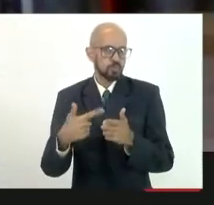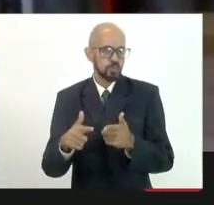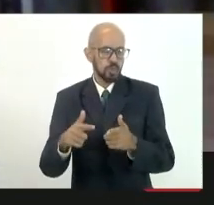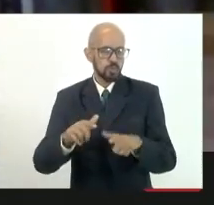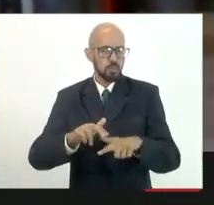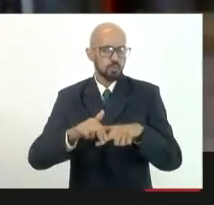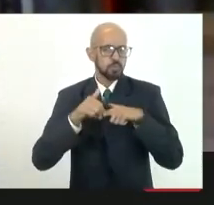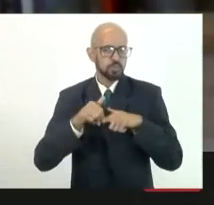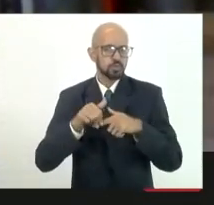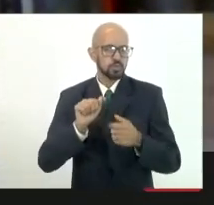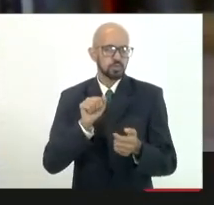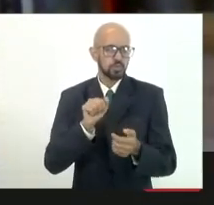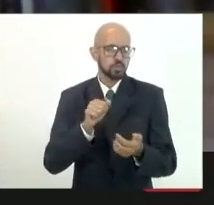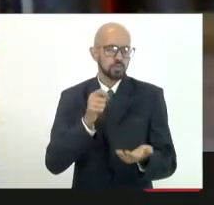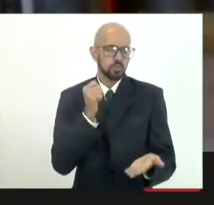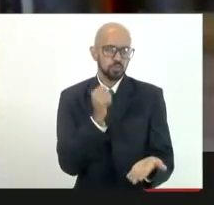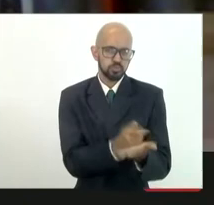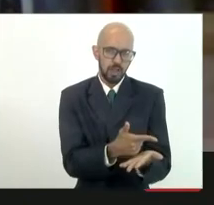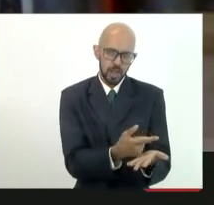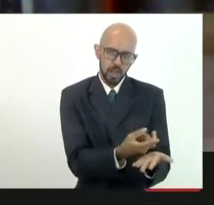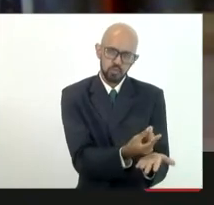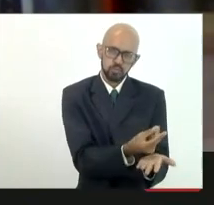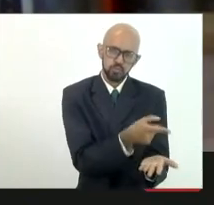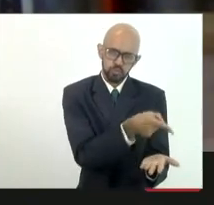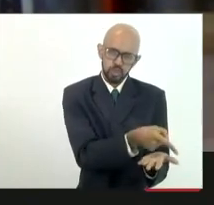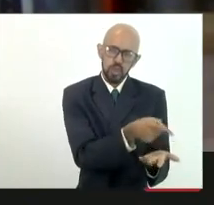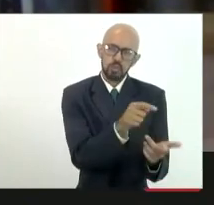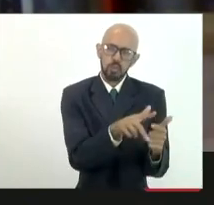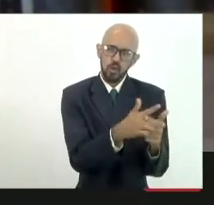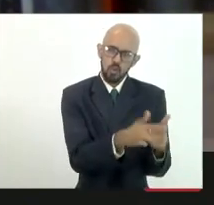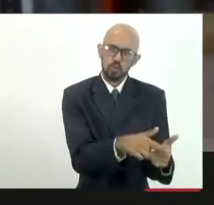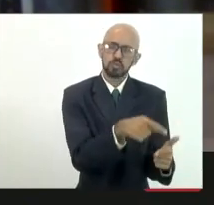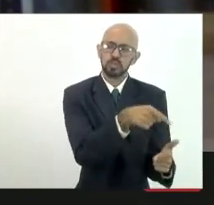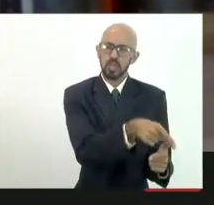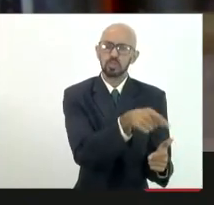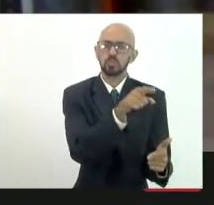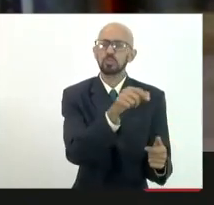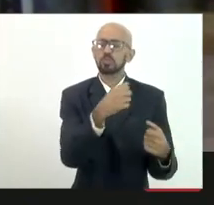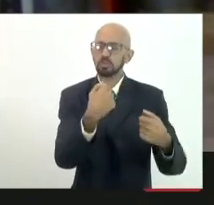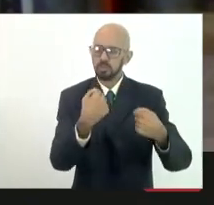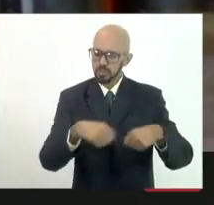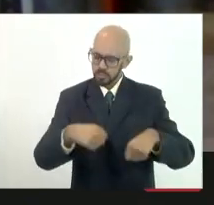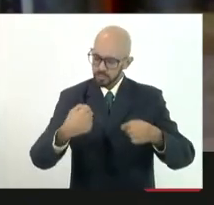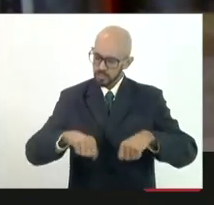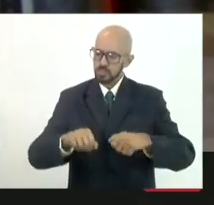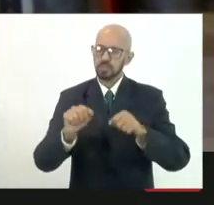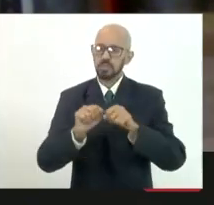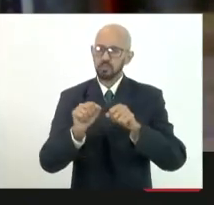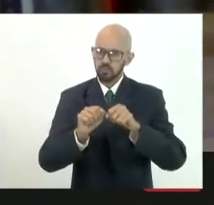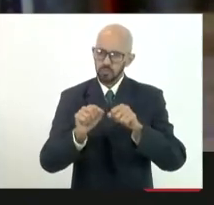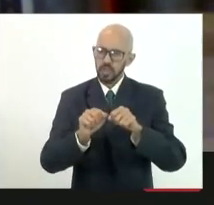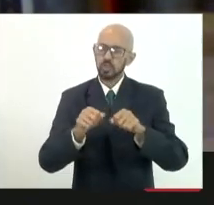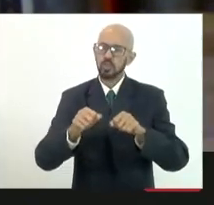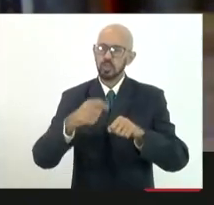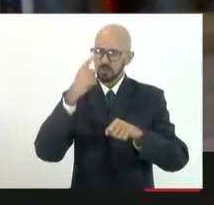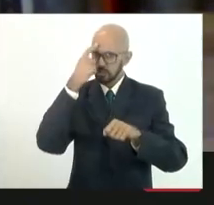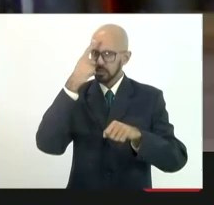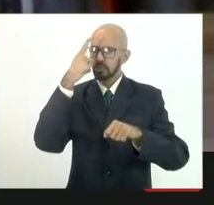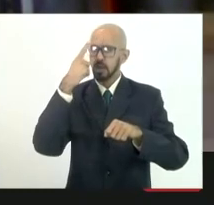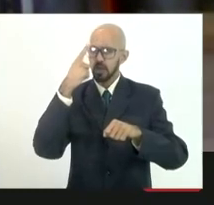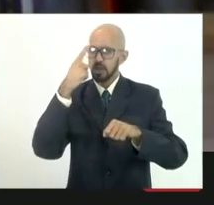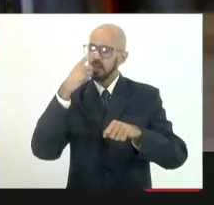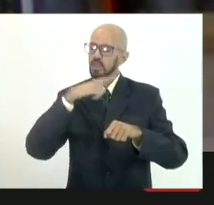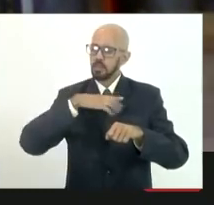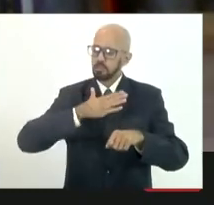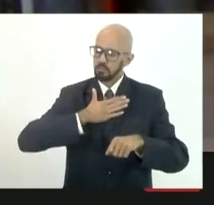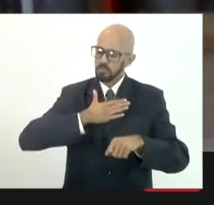reparação pode muito bem ser articulada a partir dessa lógica. Eu vejo que já